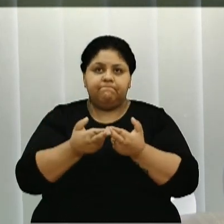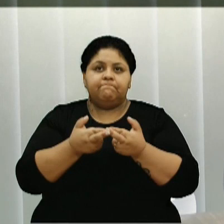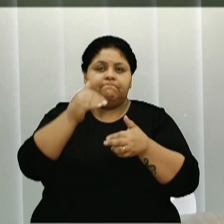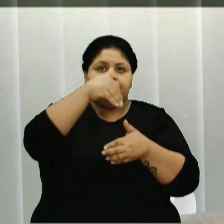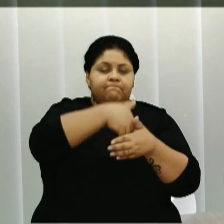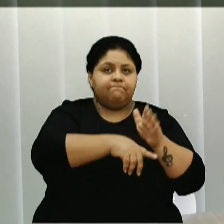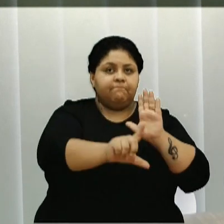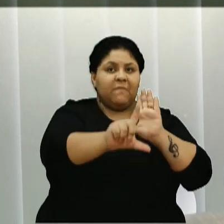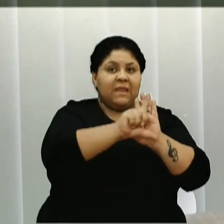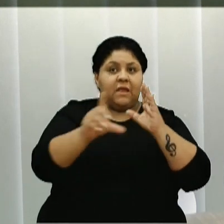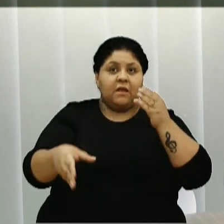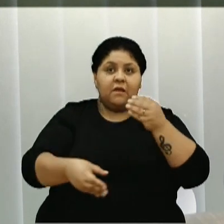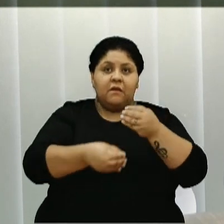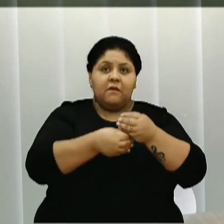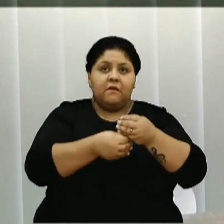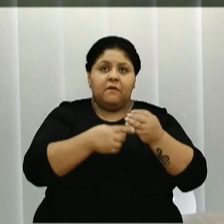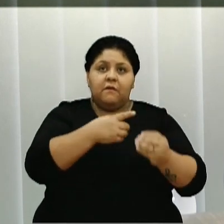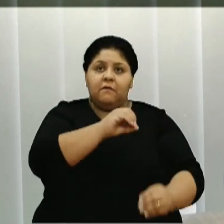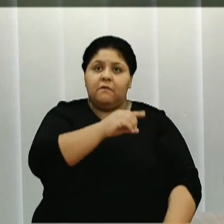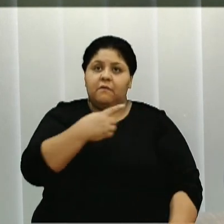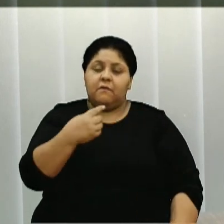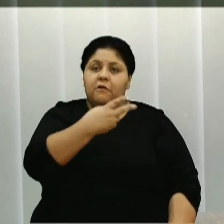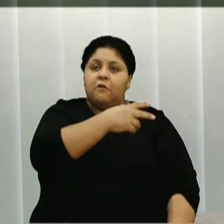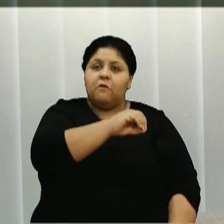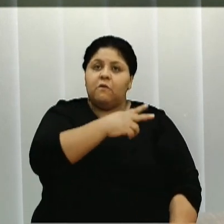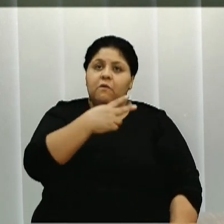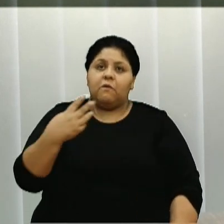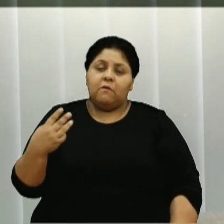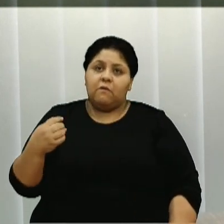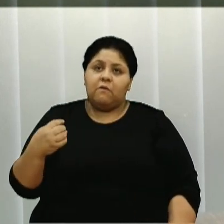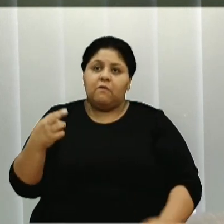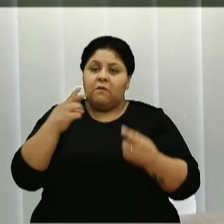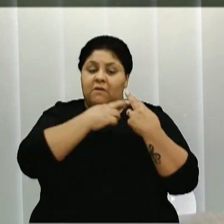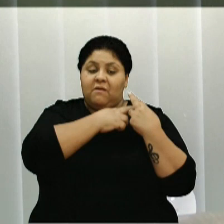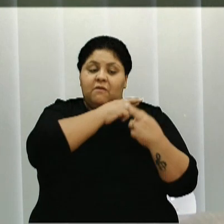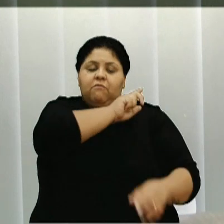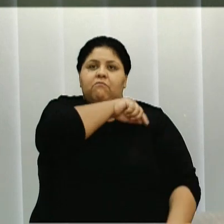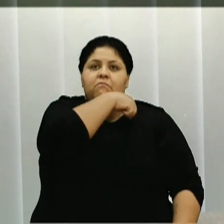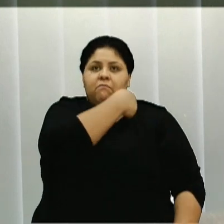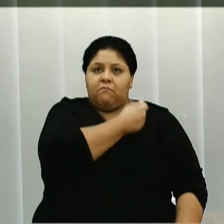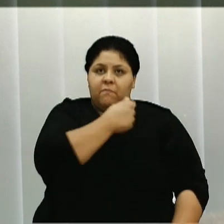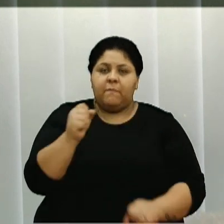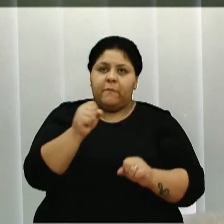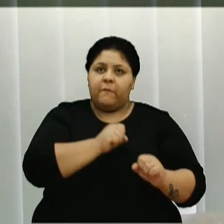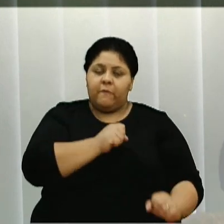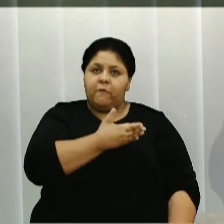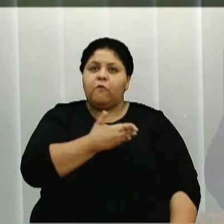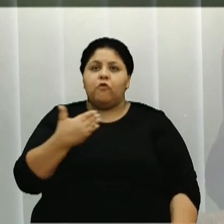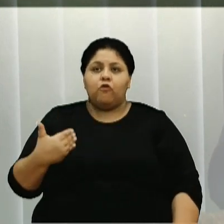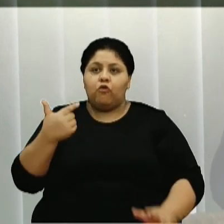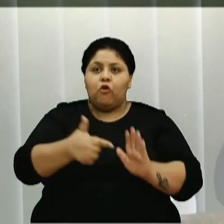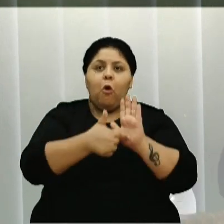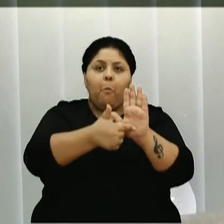Lei Complementar 101 de 2000, Lei de Responsabilidade Fiscal, onde o poder público demonstra